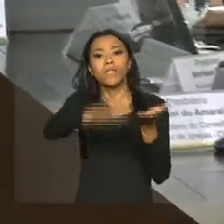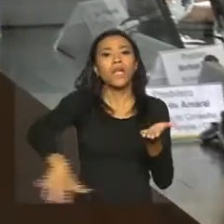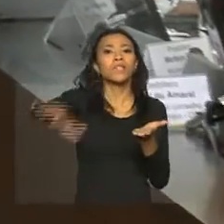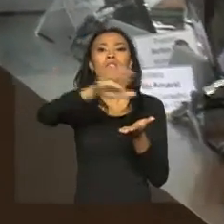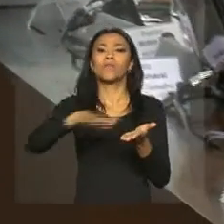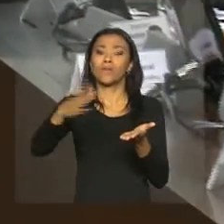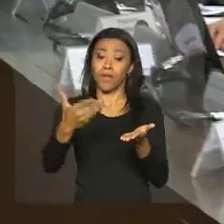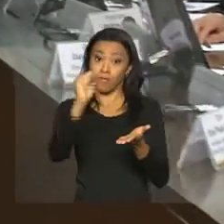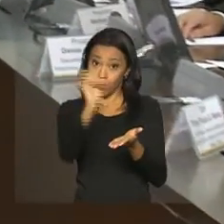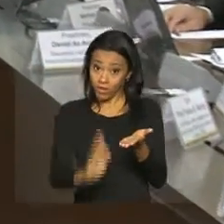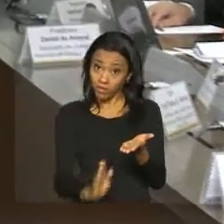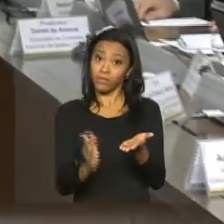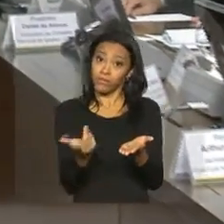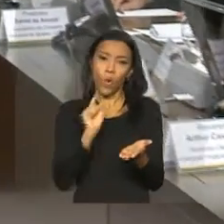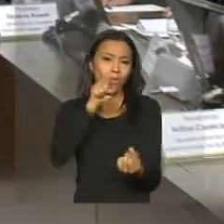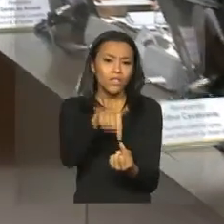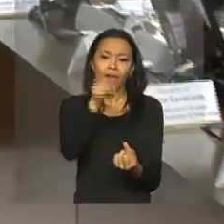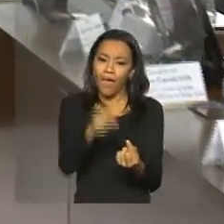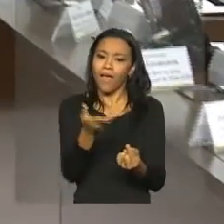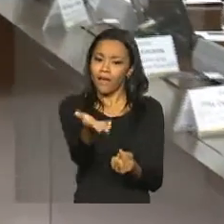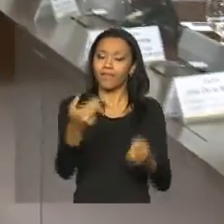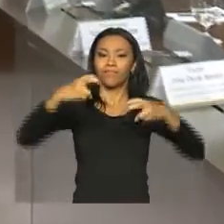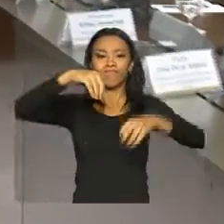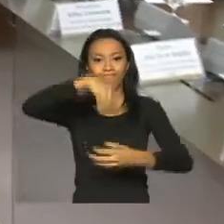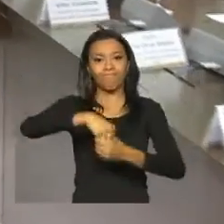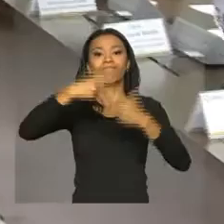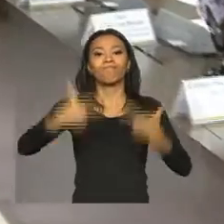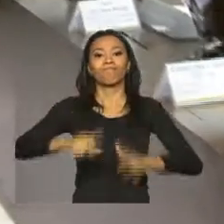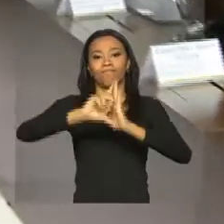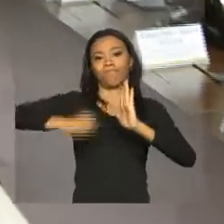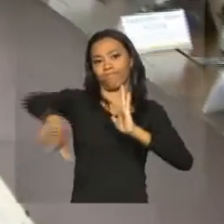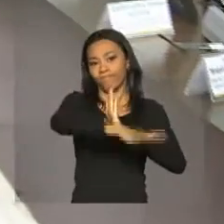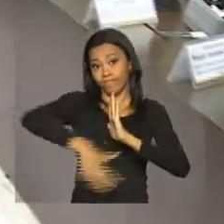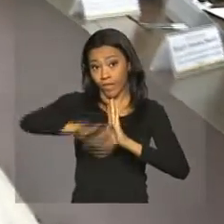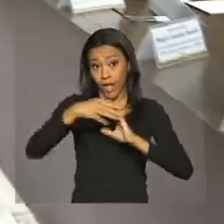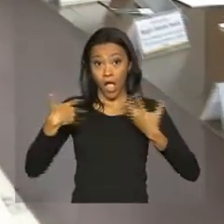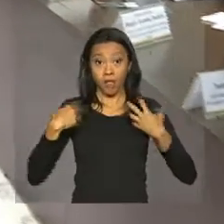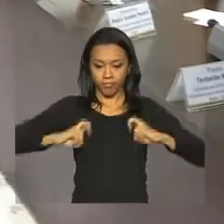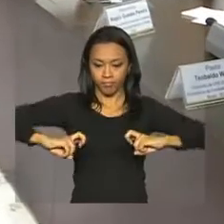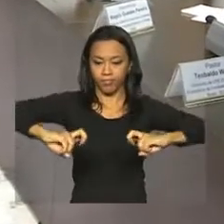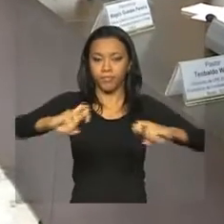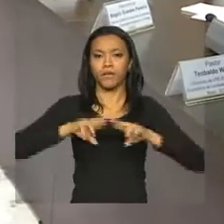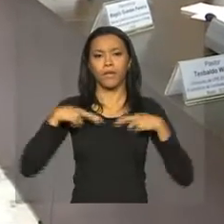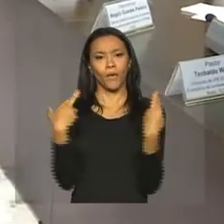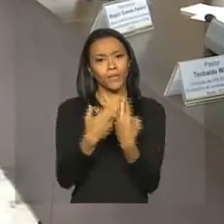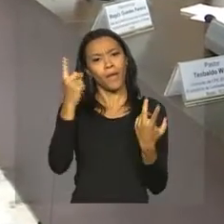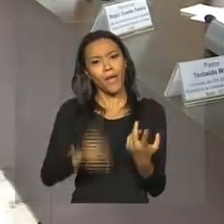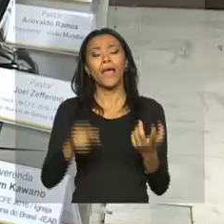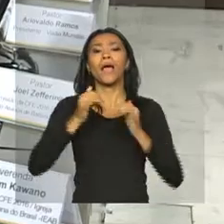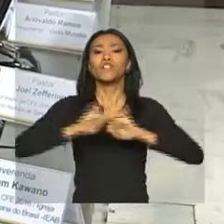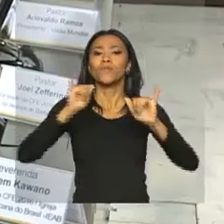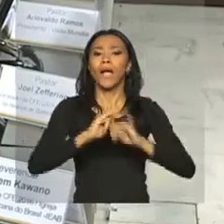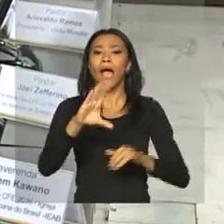igrejas cristãs do brasil o encontro foi no palácio do planalto para apresentar a campanha da fraternidade deste ano para a